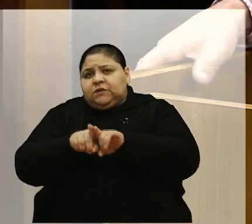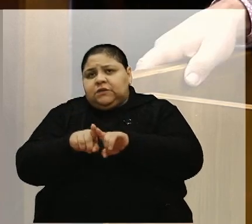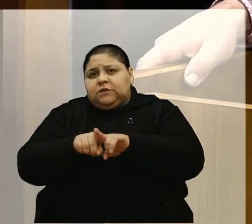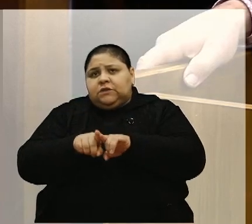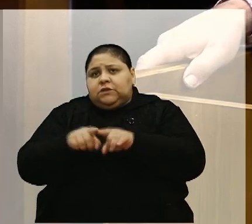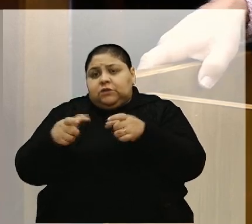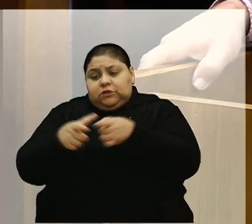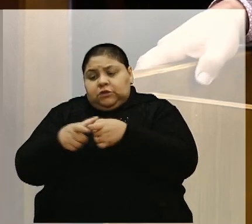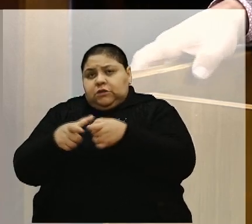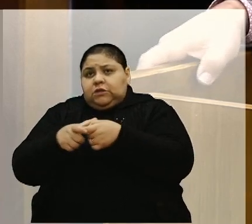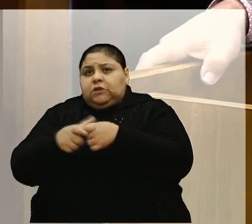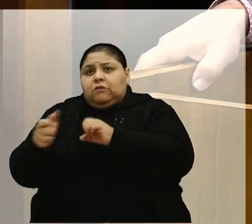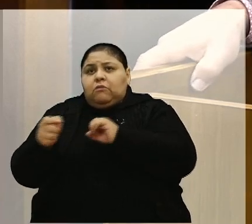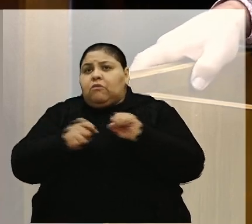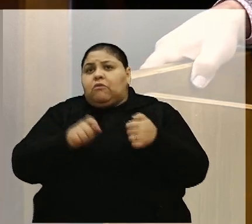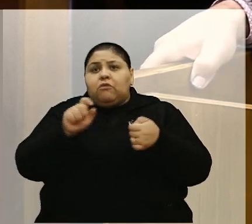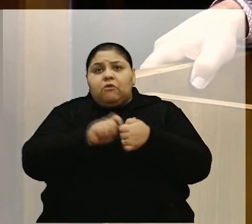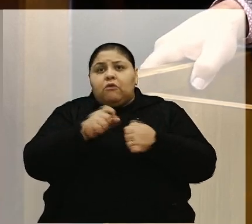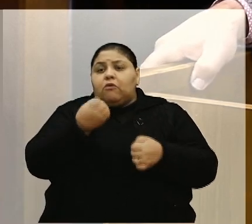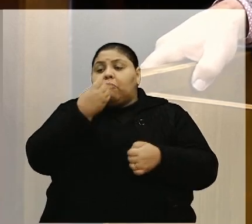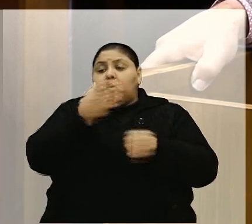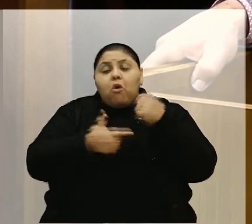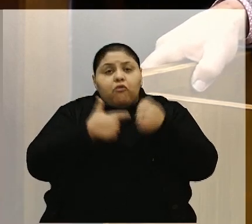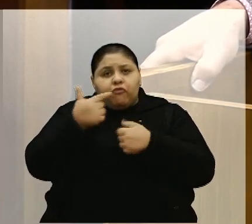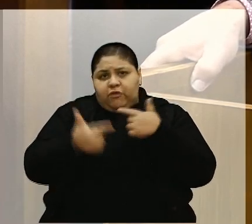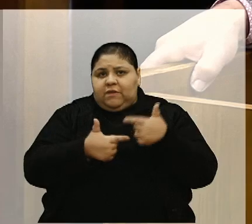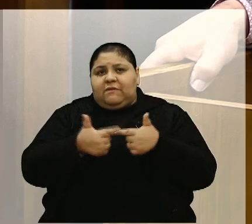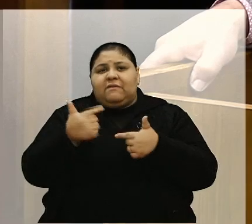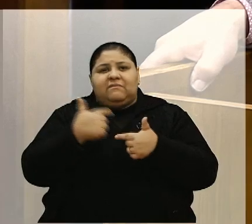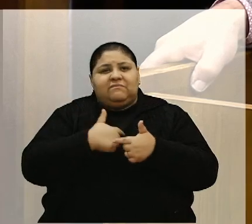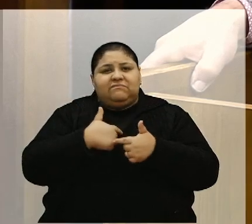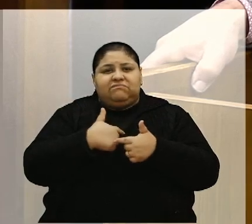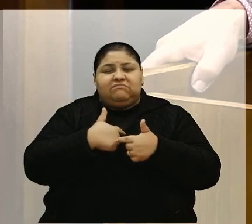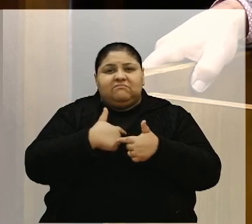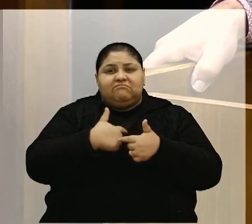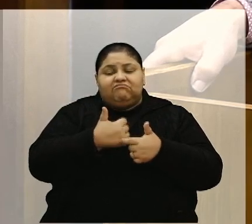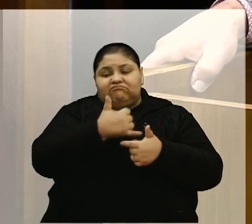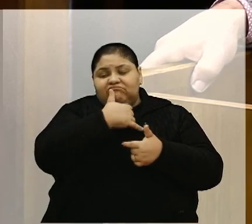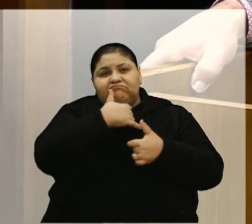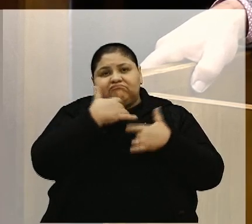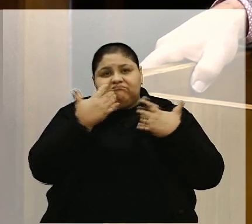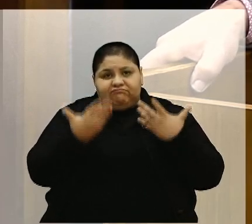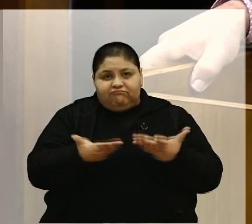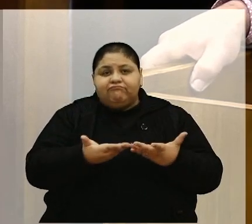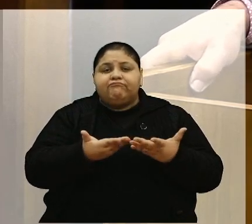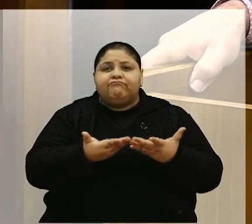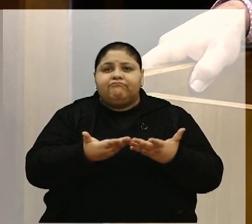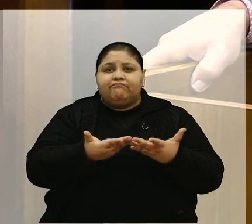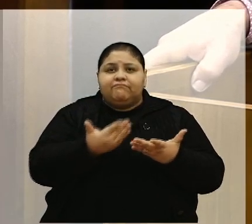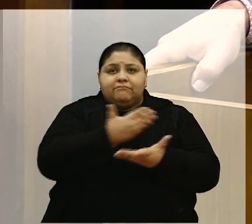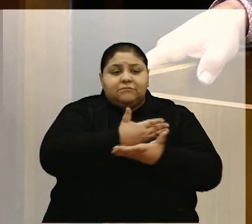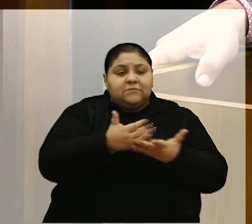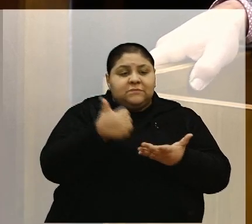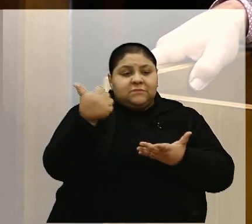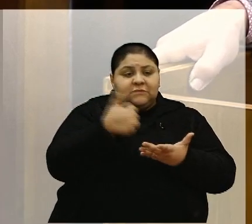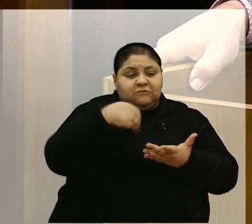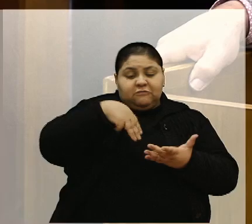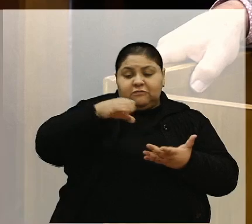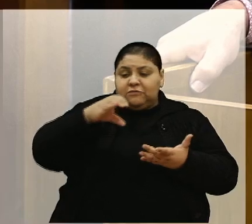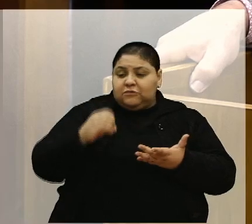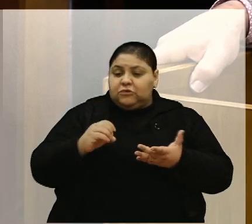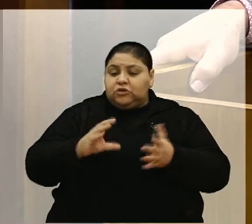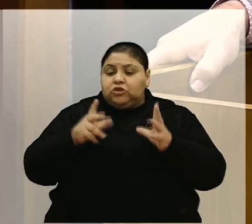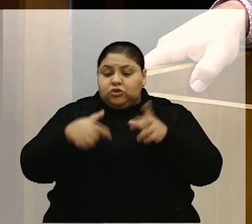um truque. Daria para fazer um bom trabalho. Me frustrei. A partir do dia 1º de maio, todo mundo viu